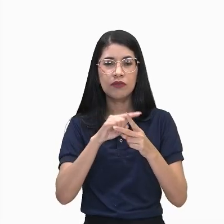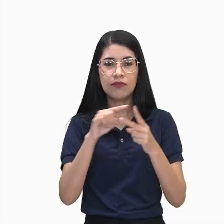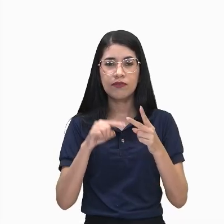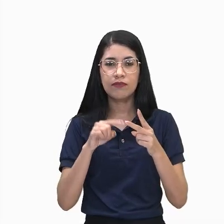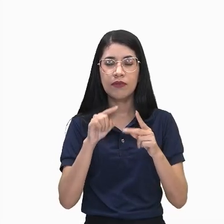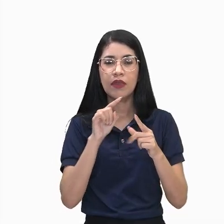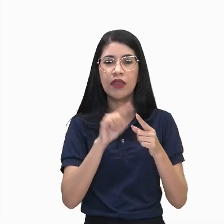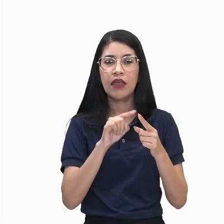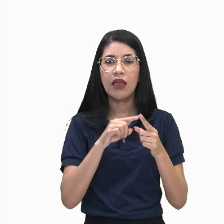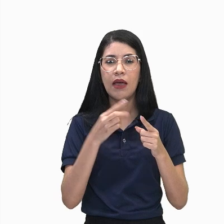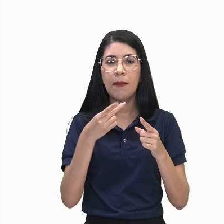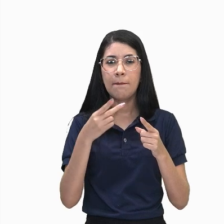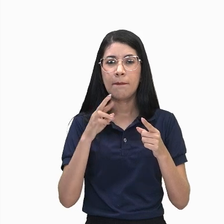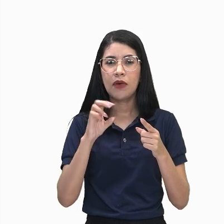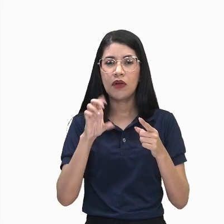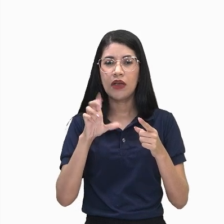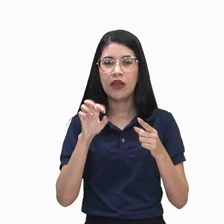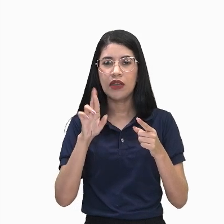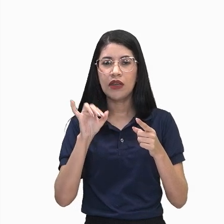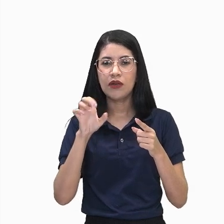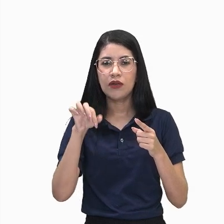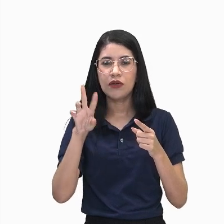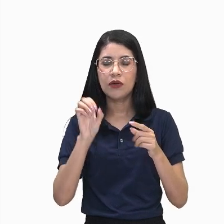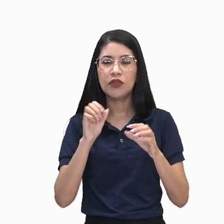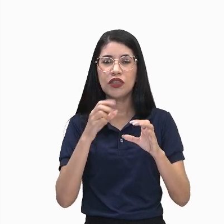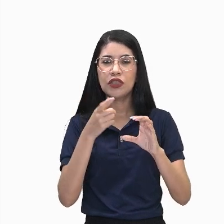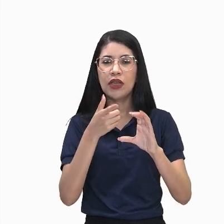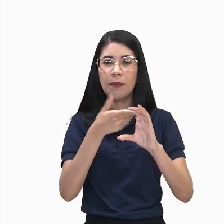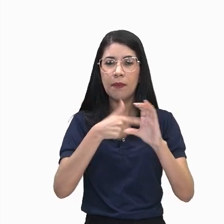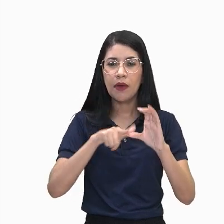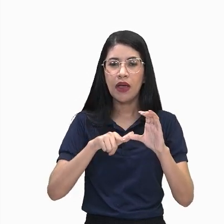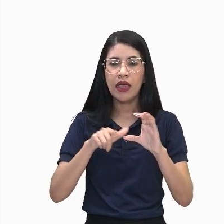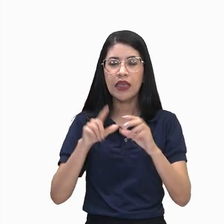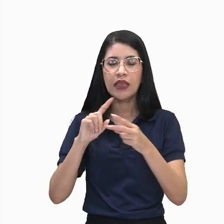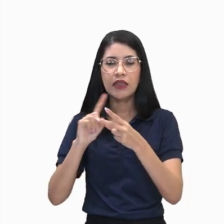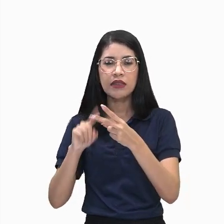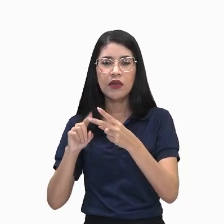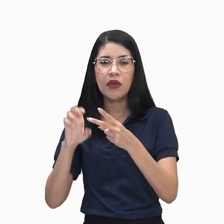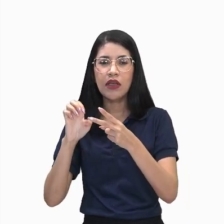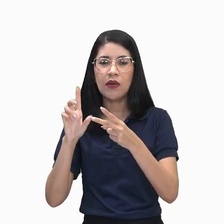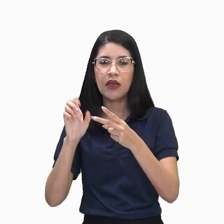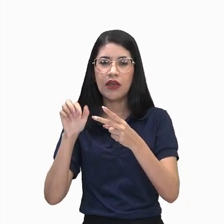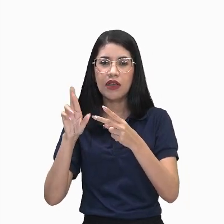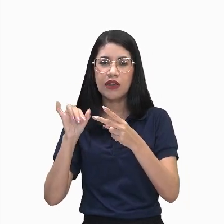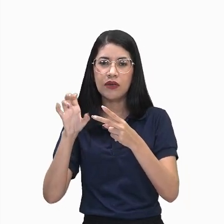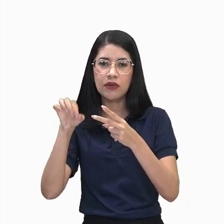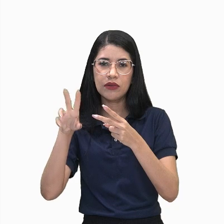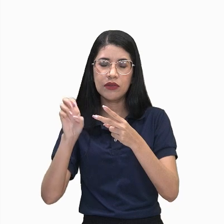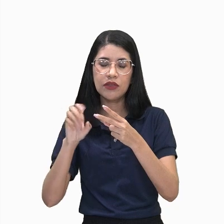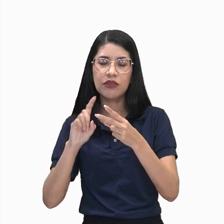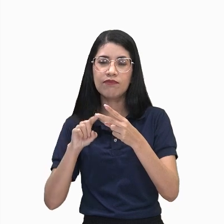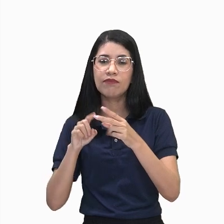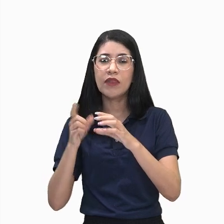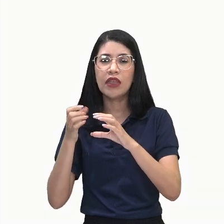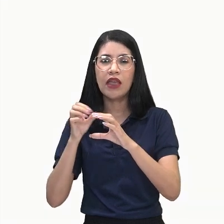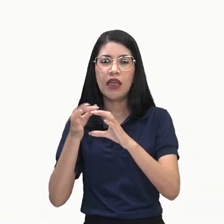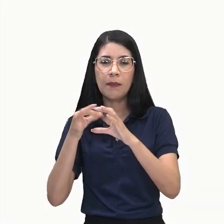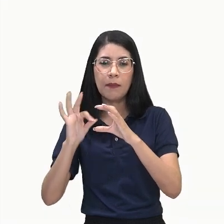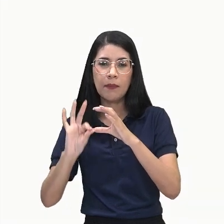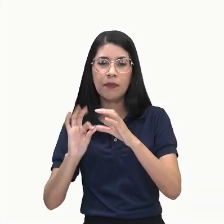As células procariontes e células eucariontes. Nas células